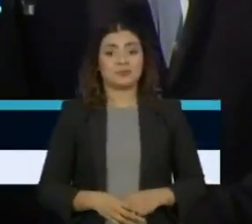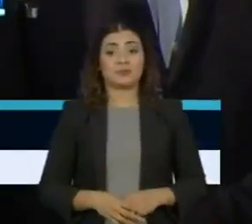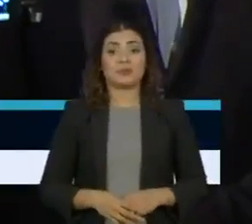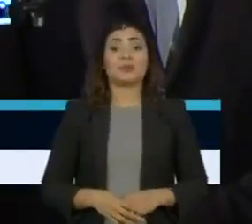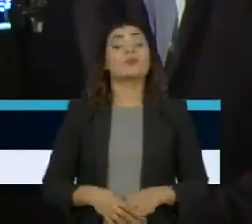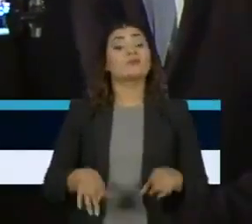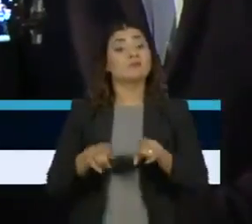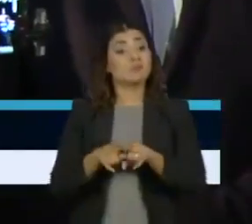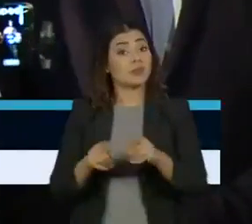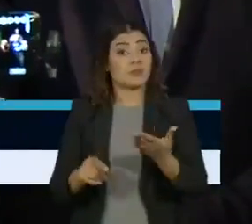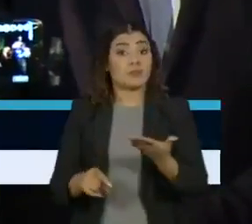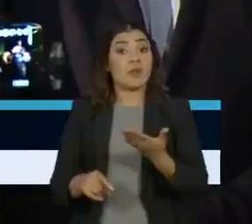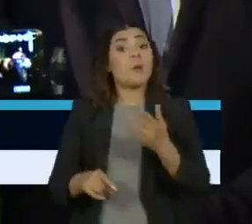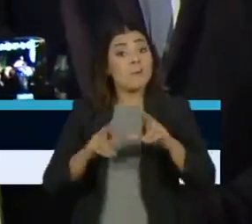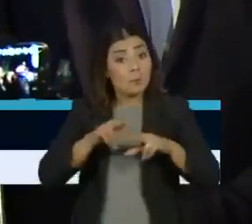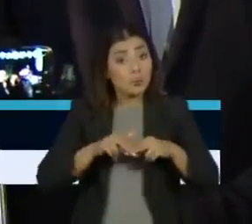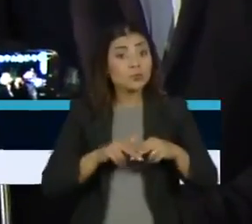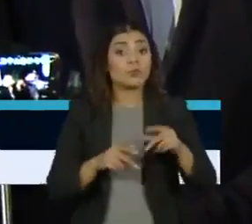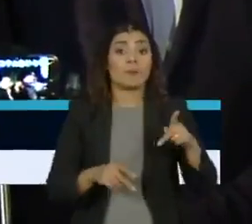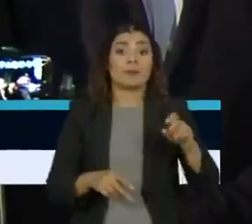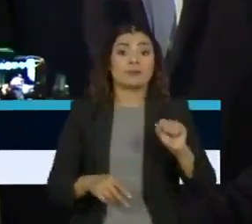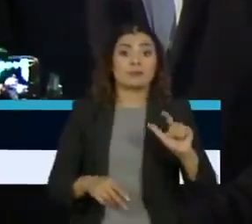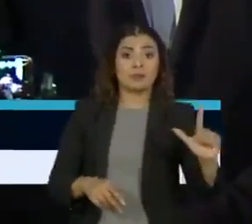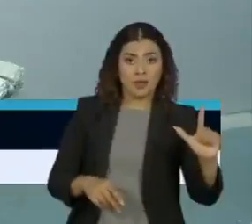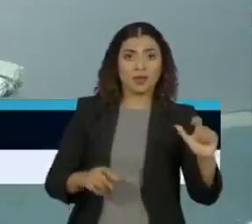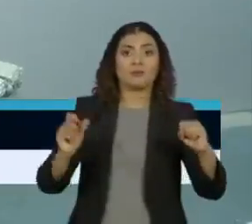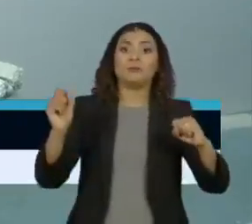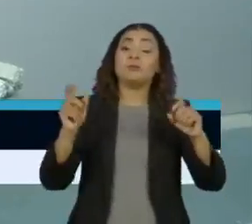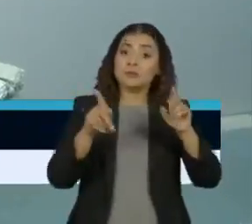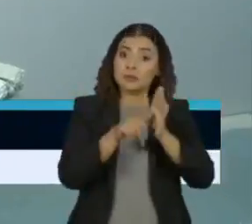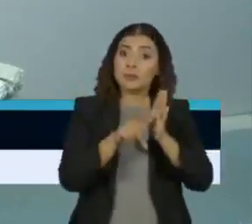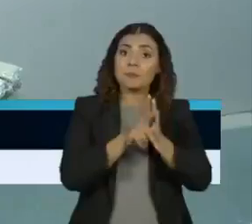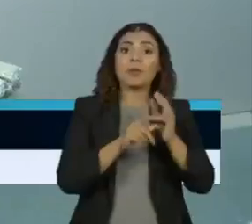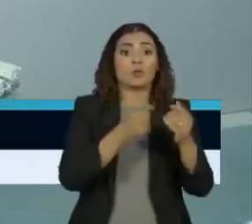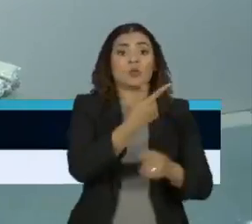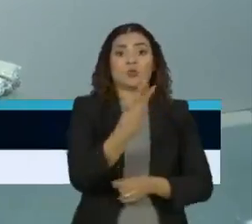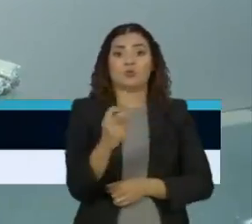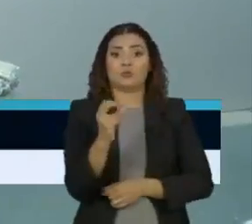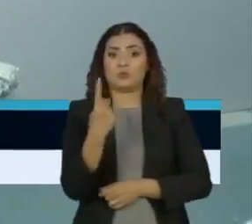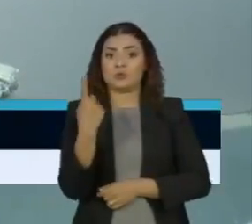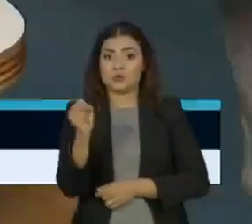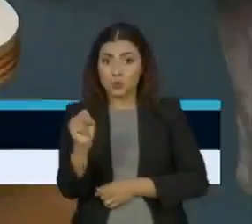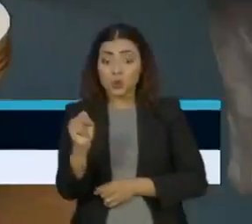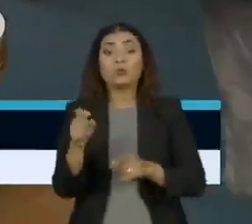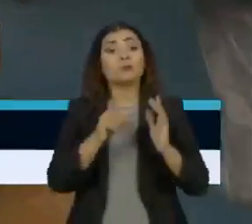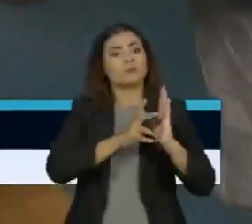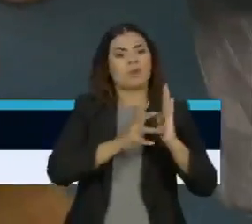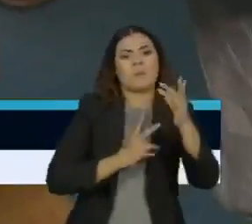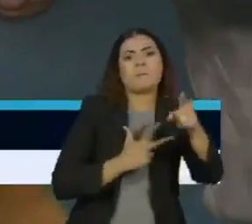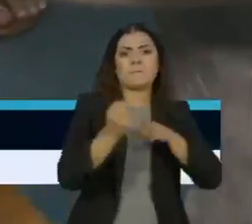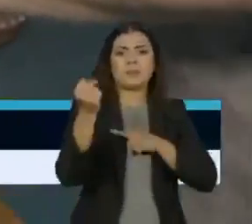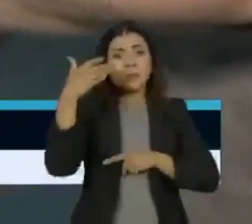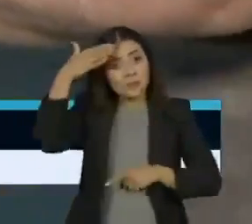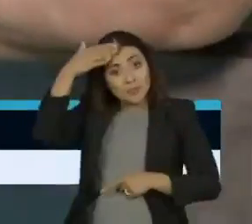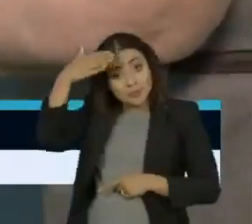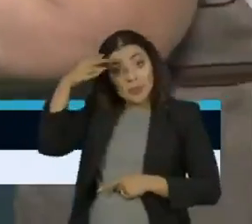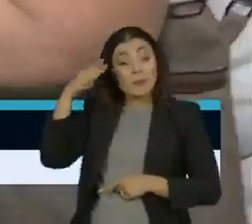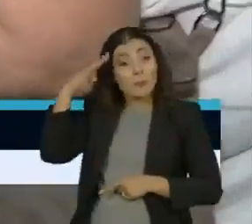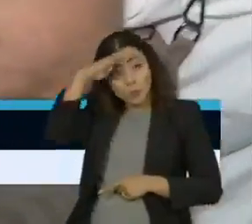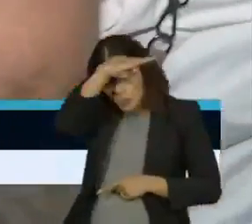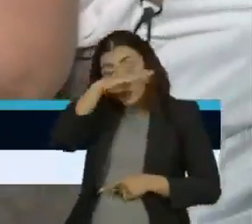derrota para o candidato do Nanico PSL em 2018 e a fraca performance nas urnas na disputa municipal